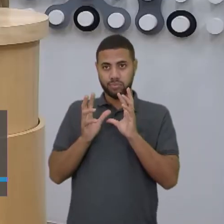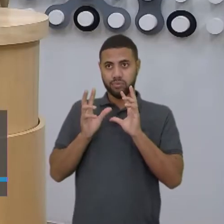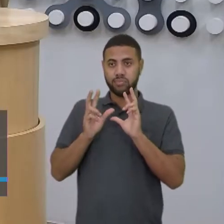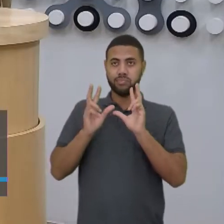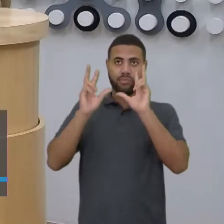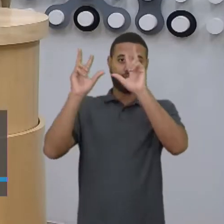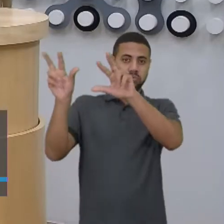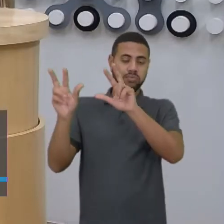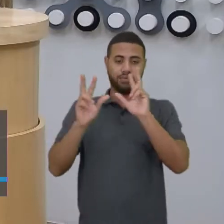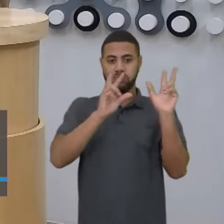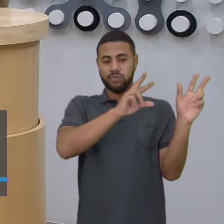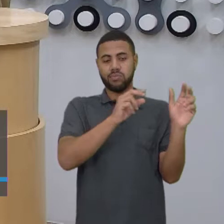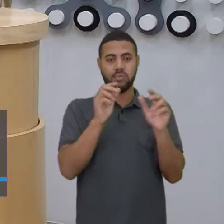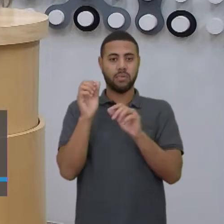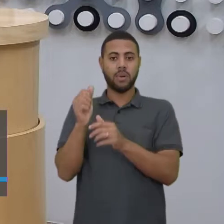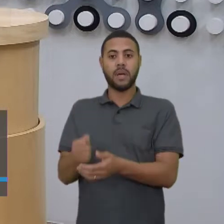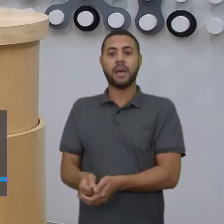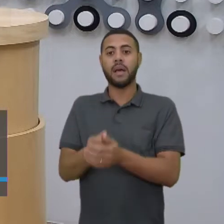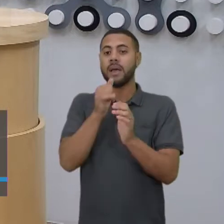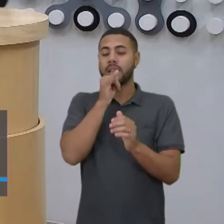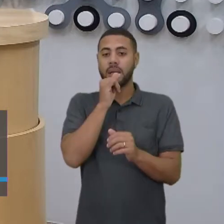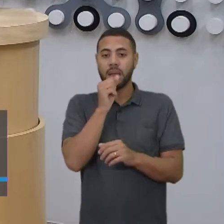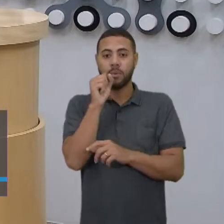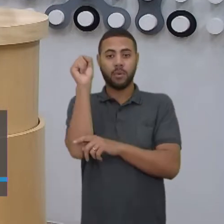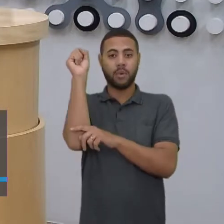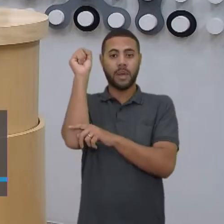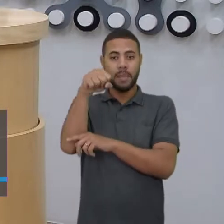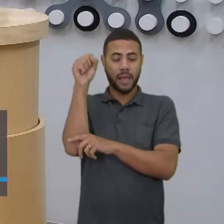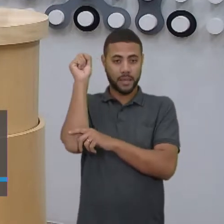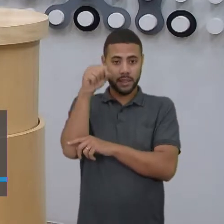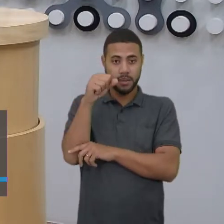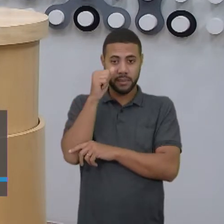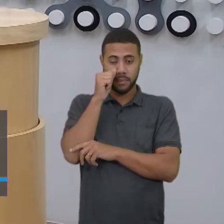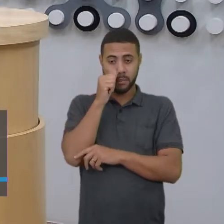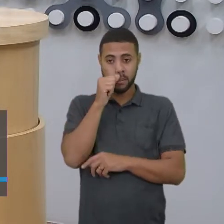você... o jogo de queimada. O professor só dá queimada.